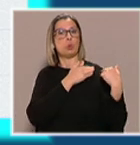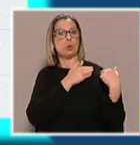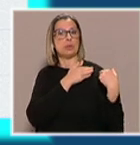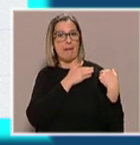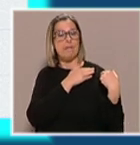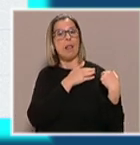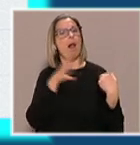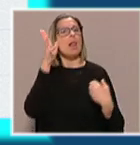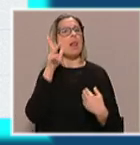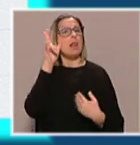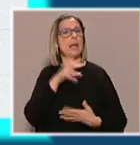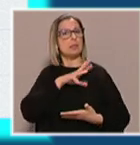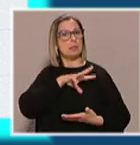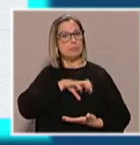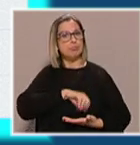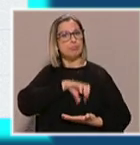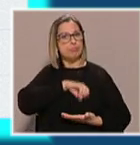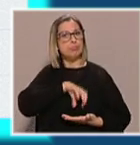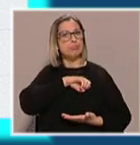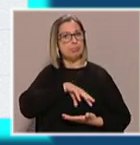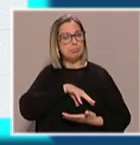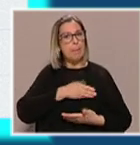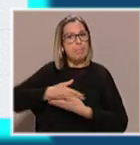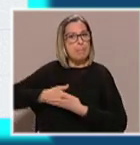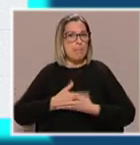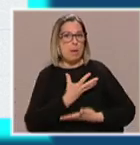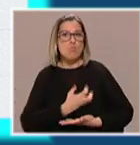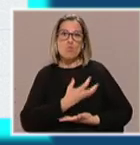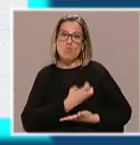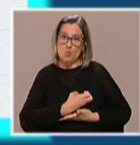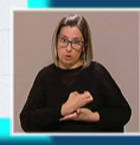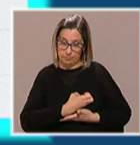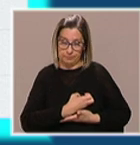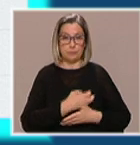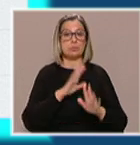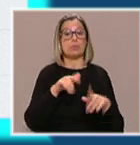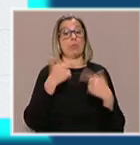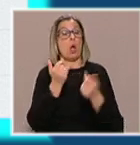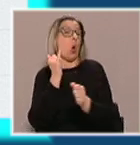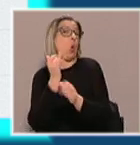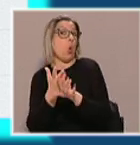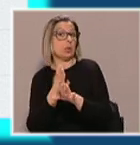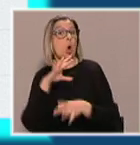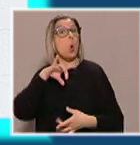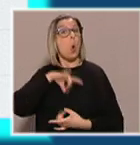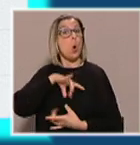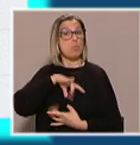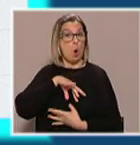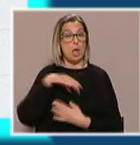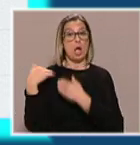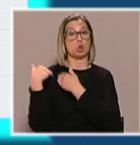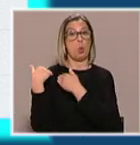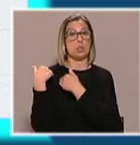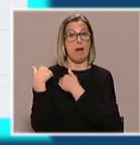leite durante a amamentação. E atenção que falo em excreção do leite, pois existe uma outra hormona